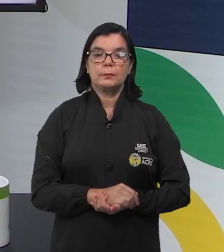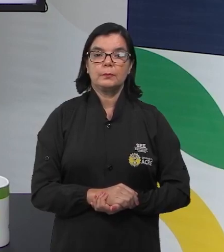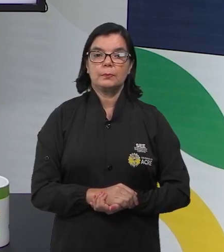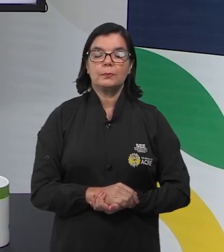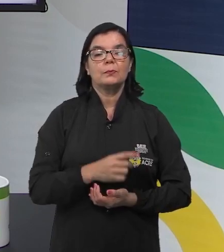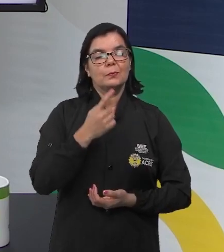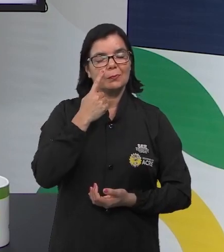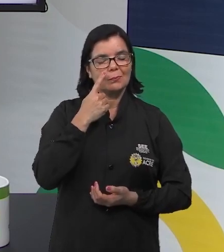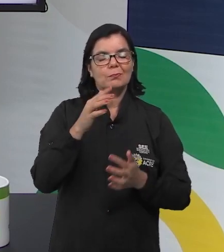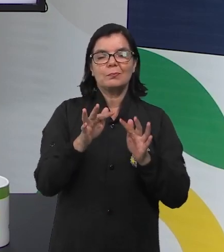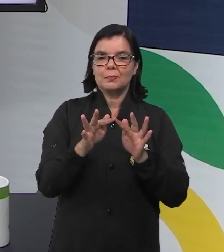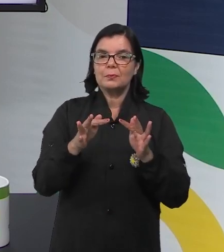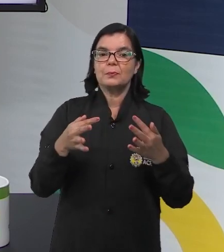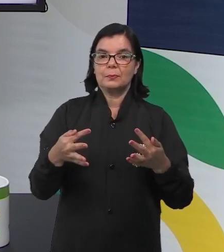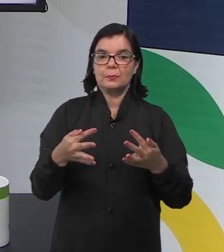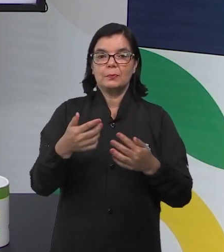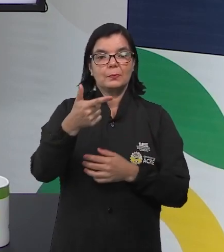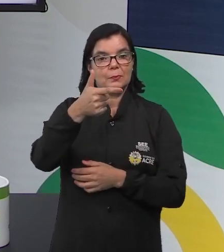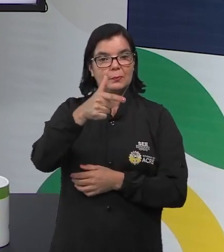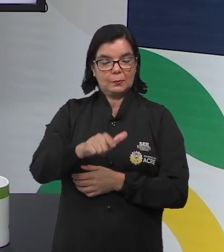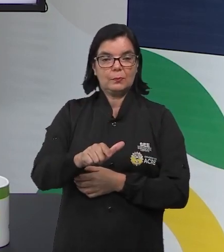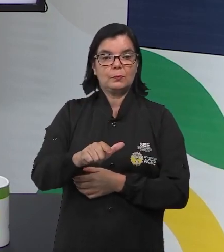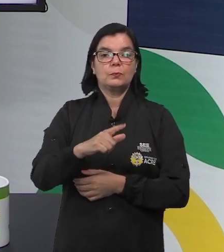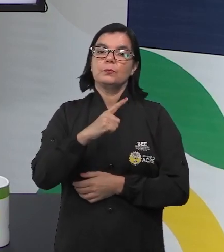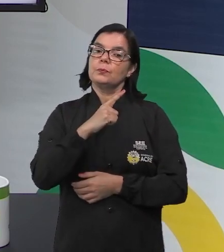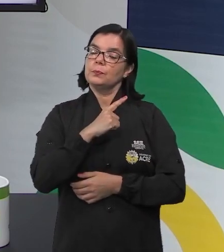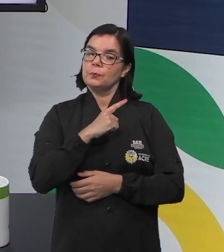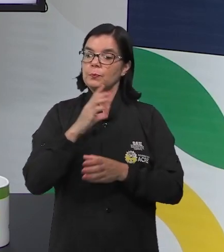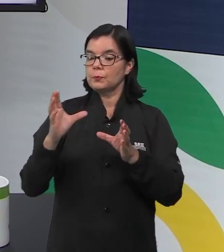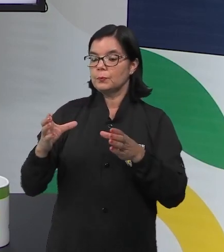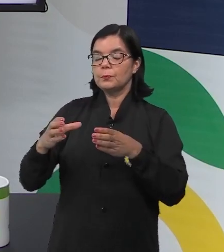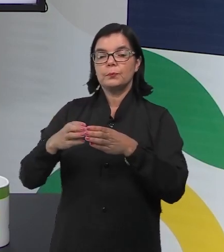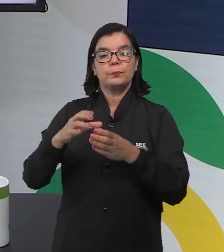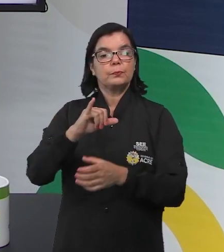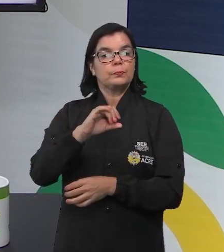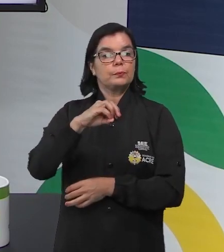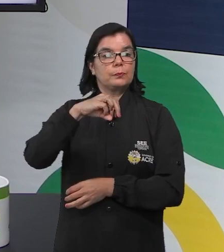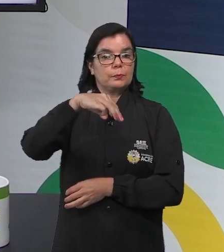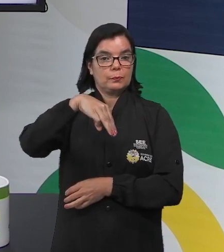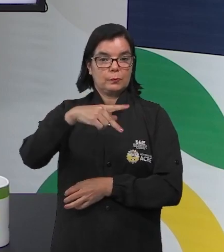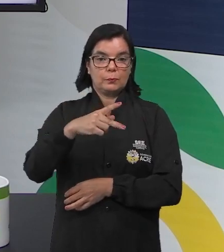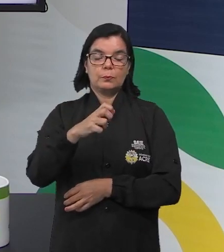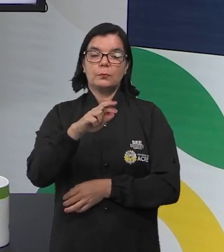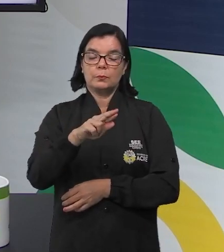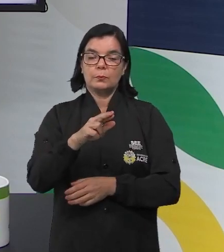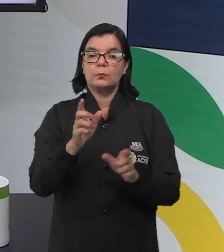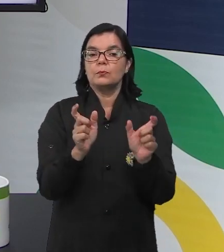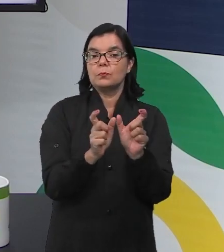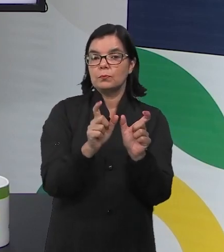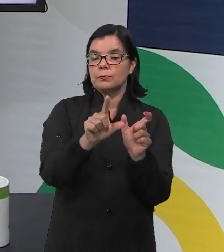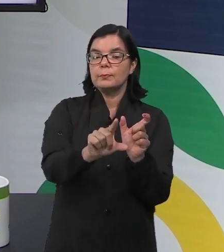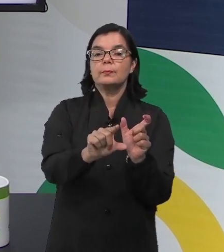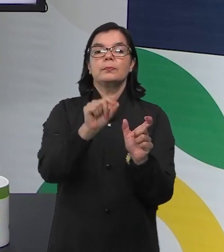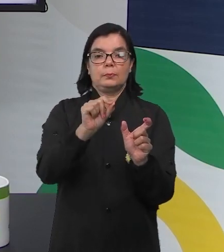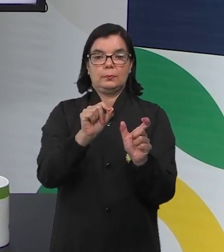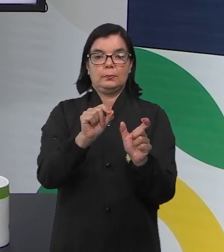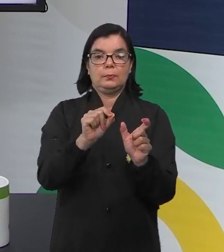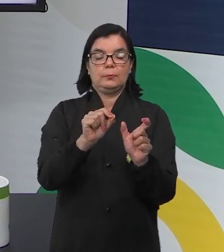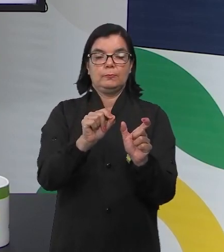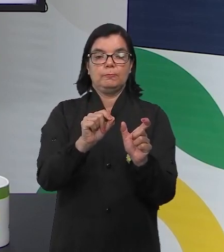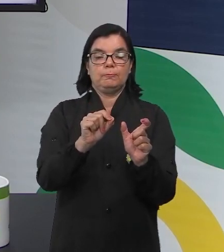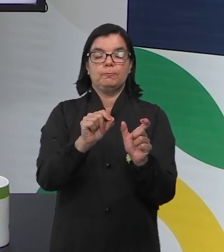Viu como é simples? De novo, quando nós temos um conjunto ímpares de dados, o valor central é a